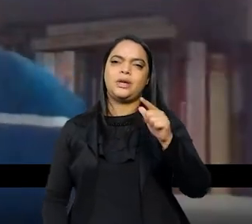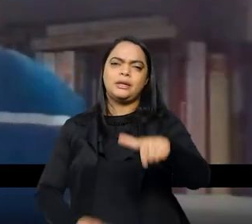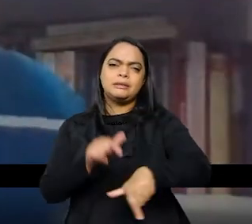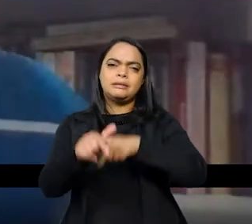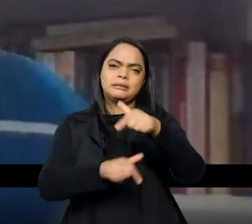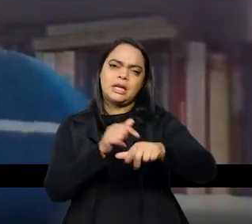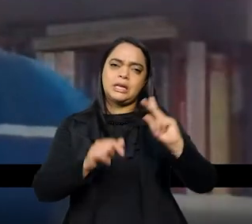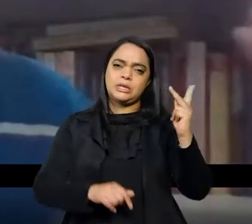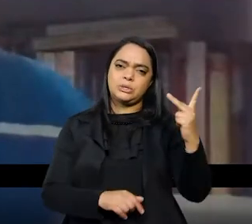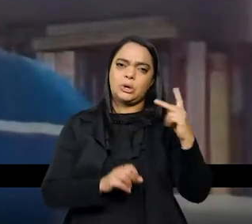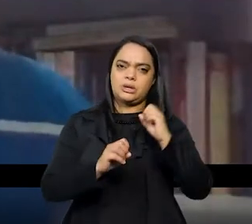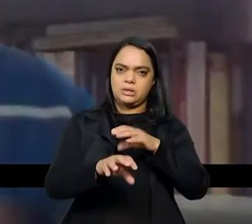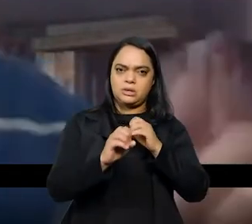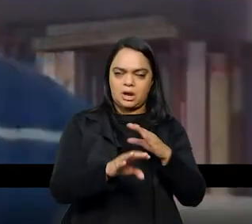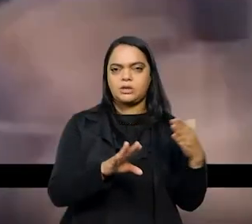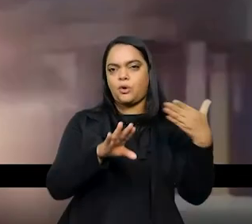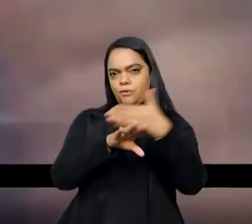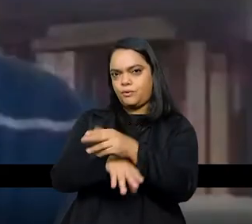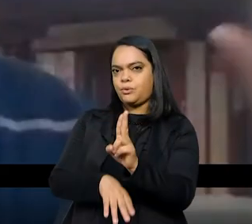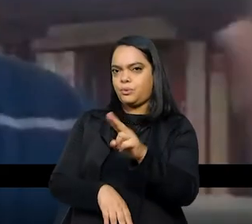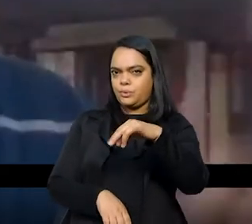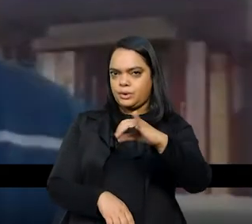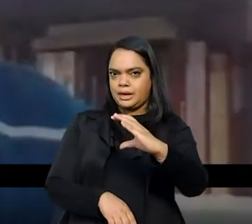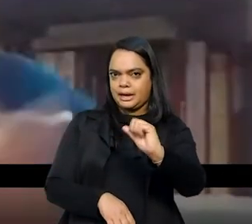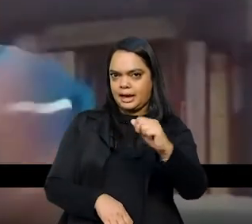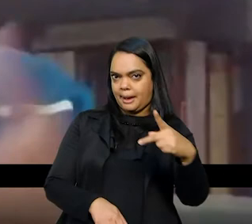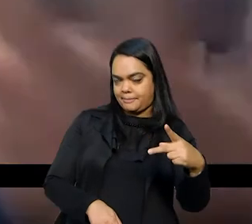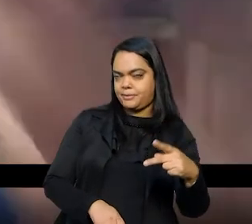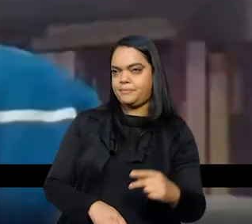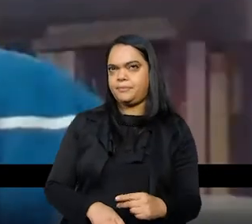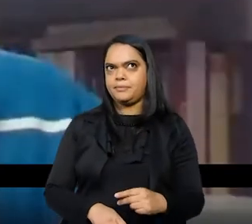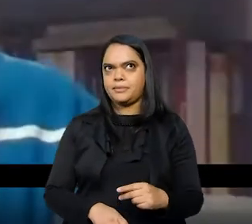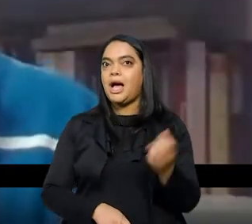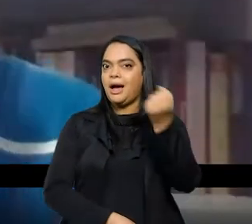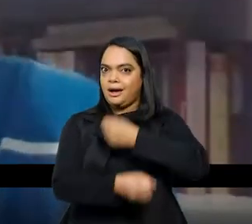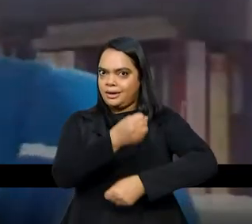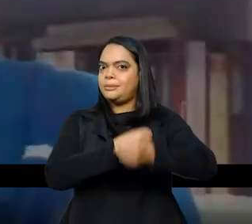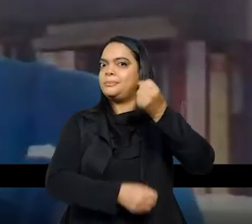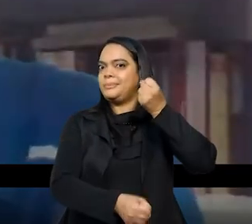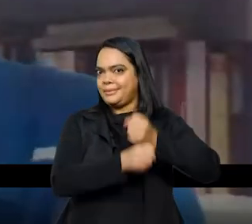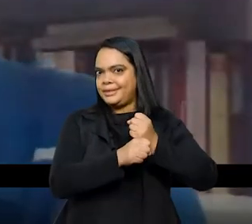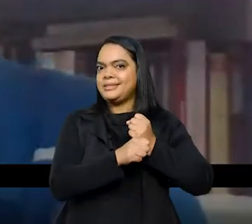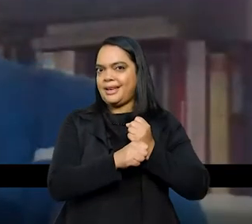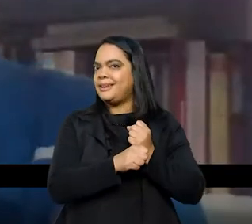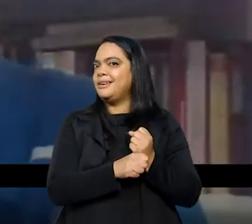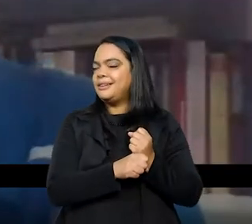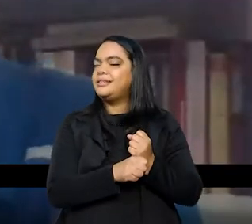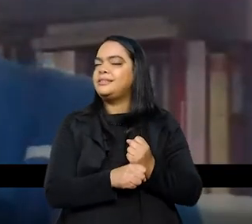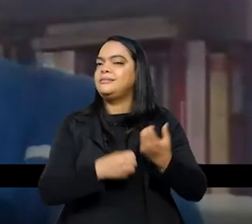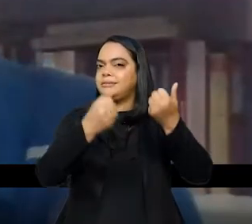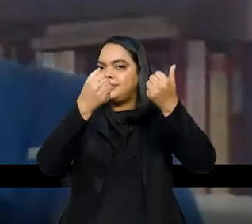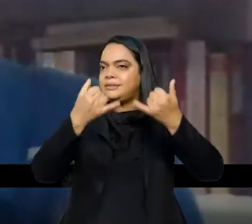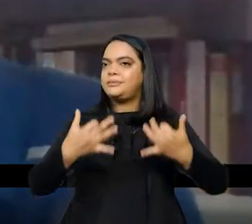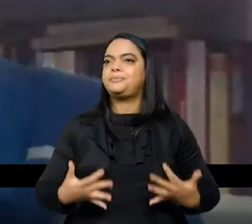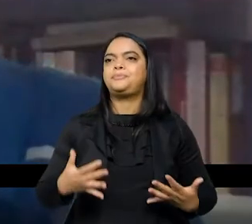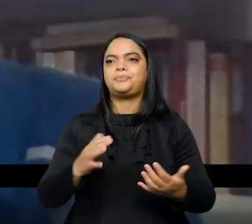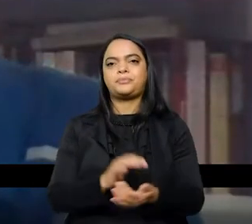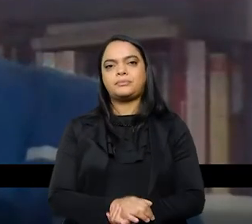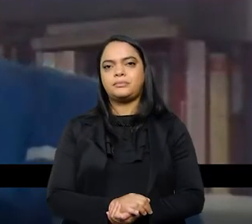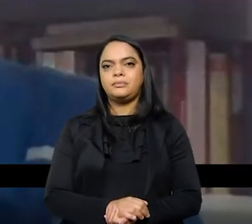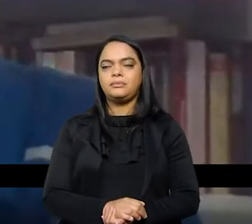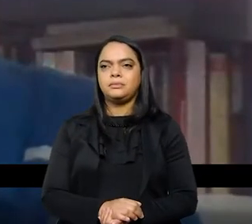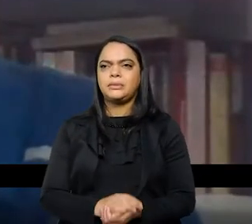na Unicap esse ano, ou foi um ano... Não, esse ano não. O ano passado, né, falando sobre essa questão, ela tá naquele livro